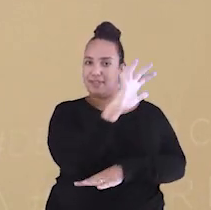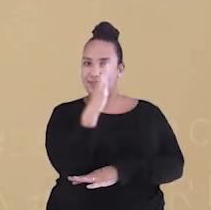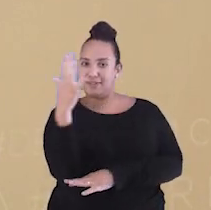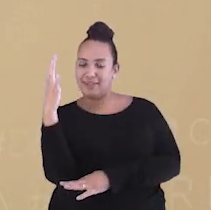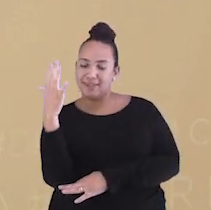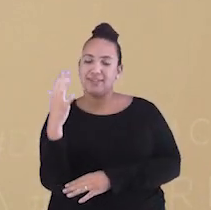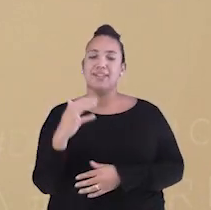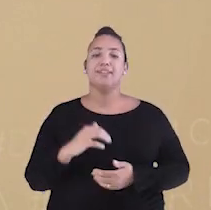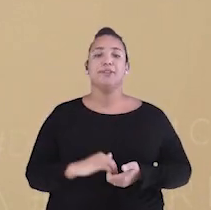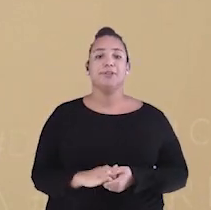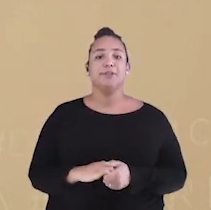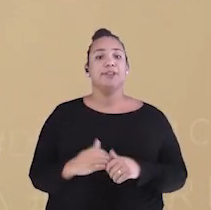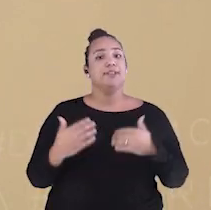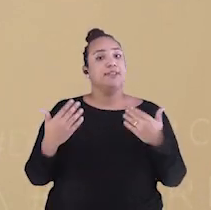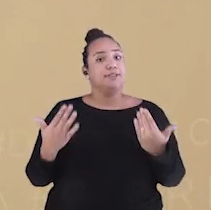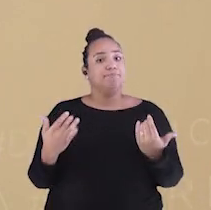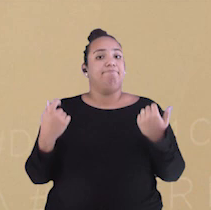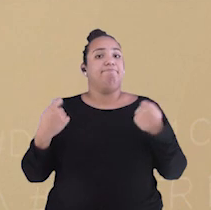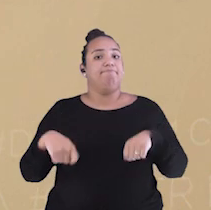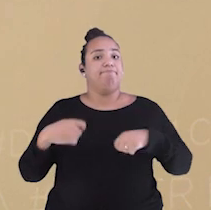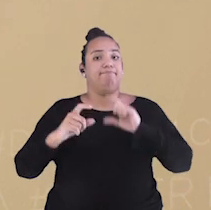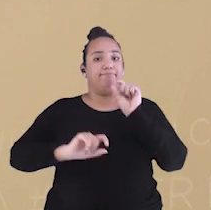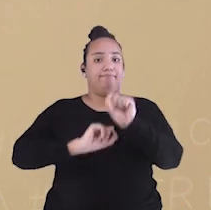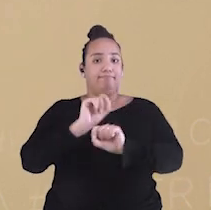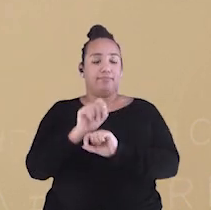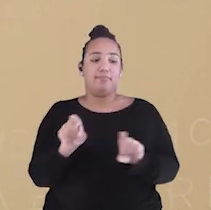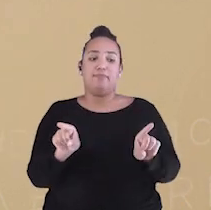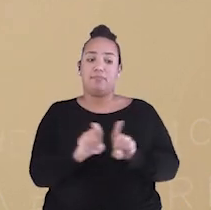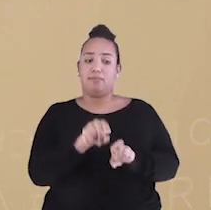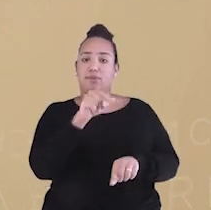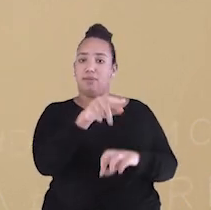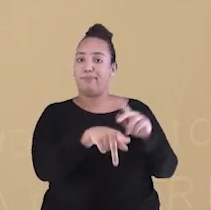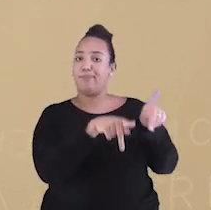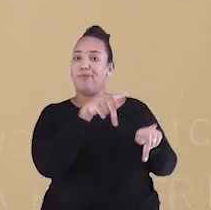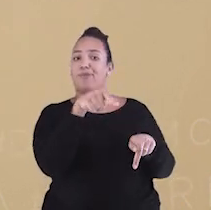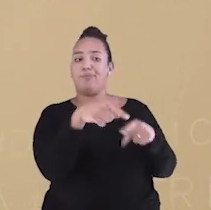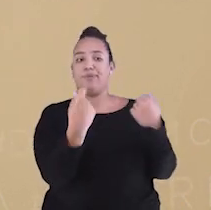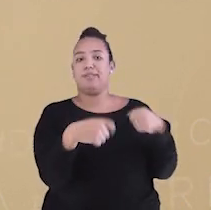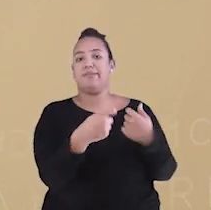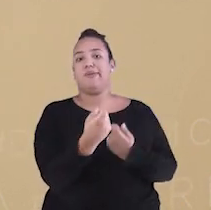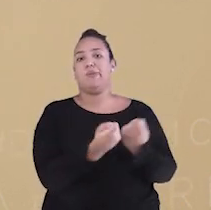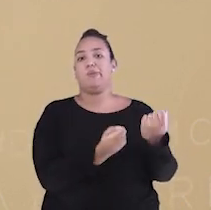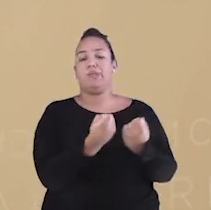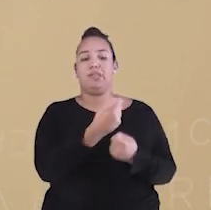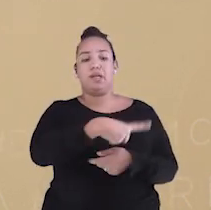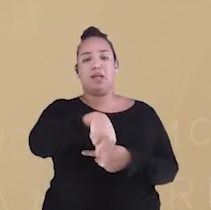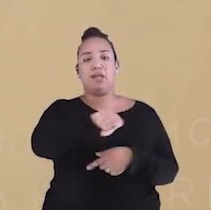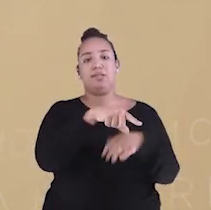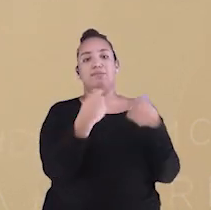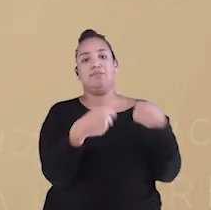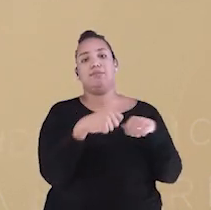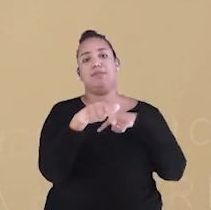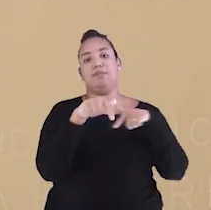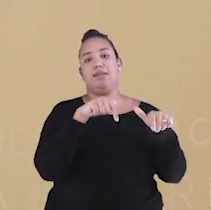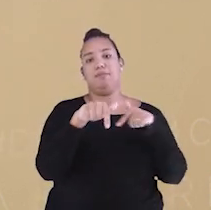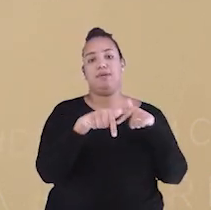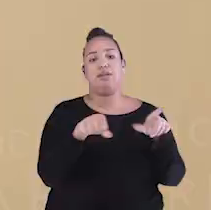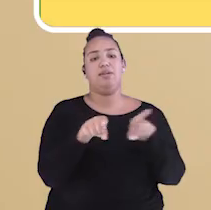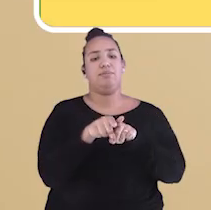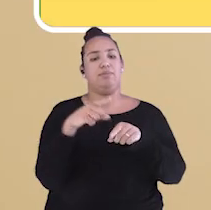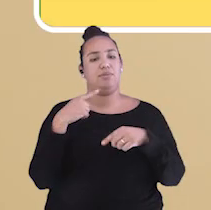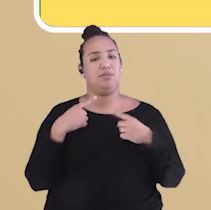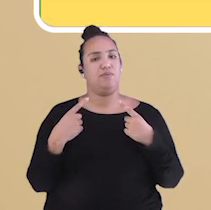dessa forma, precisavam também dominar aqueles povos, com trabalho forçado e muitos